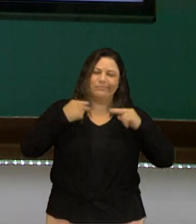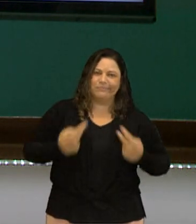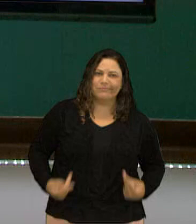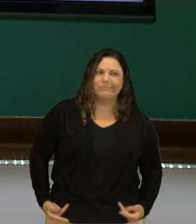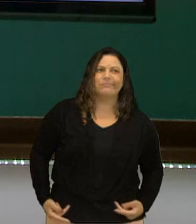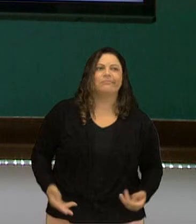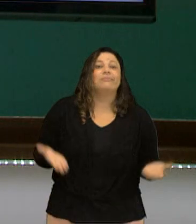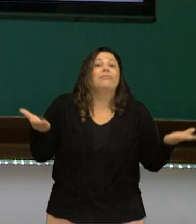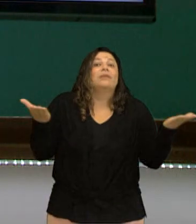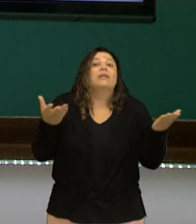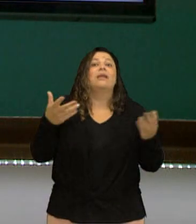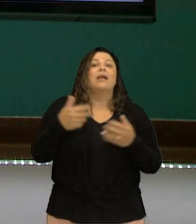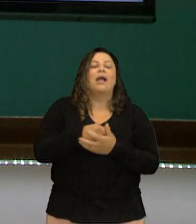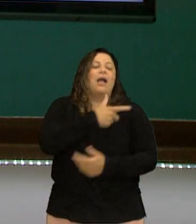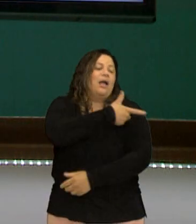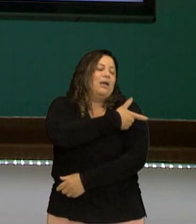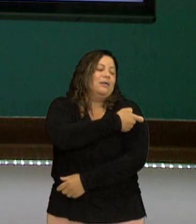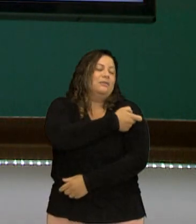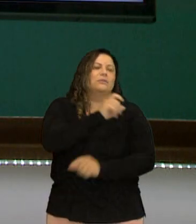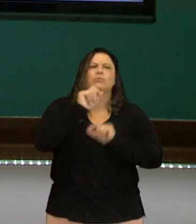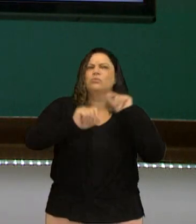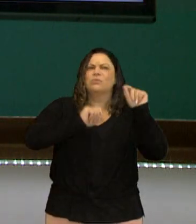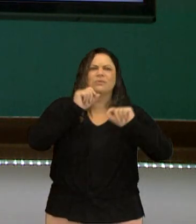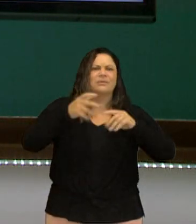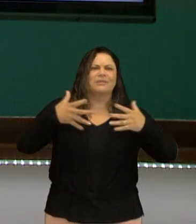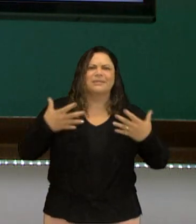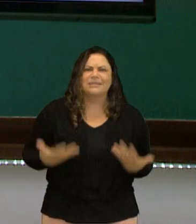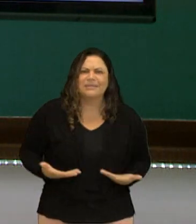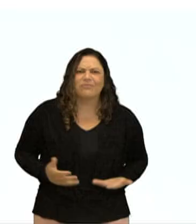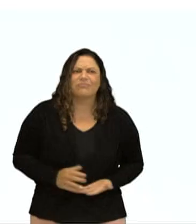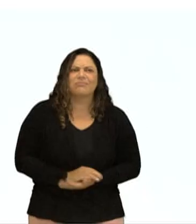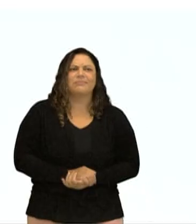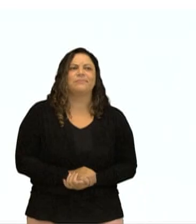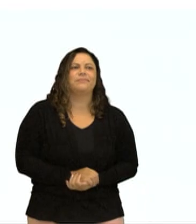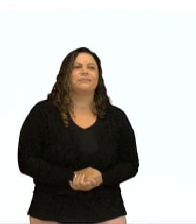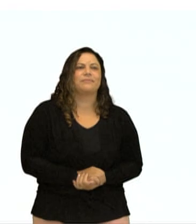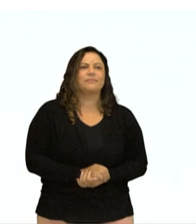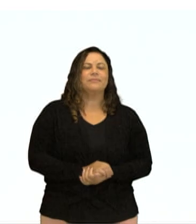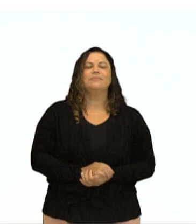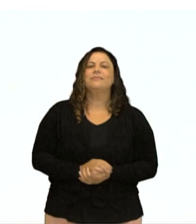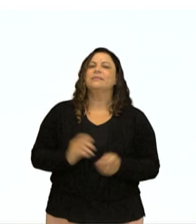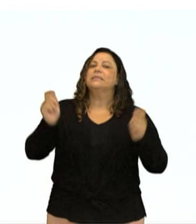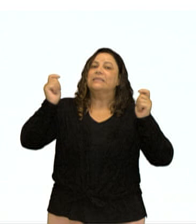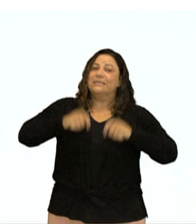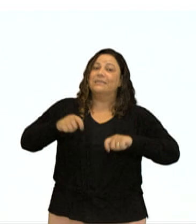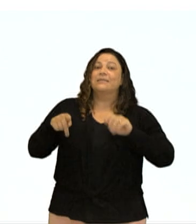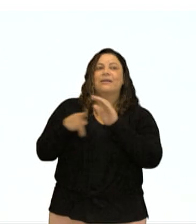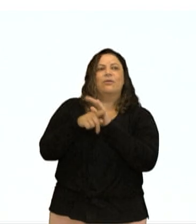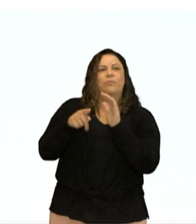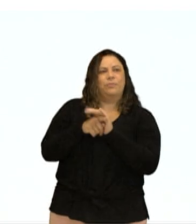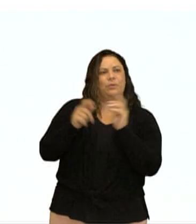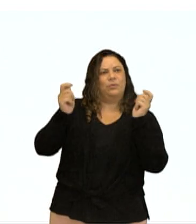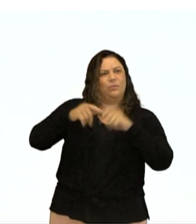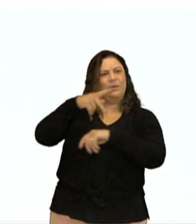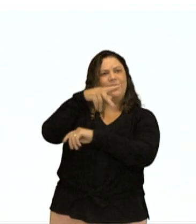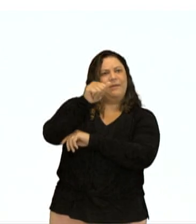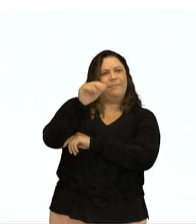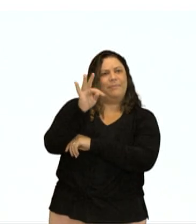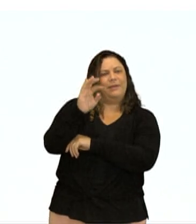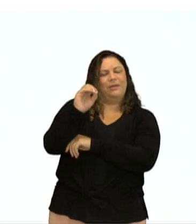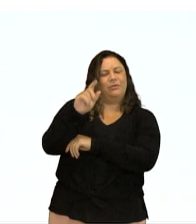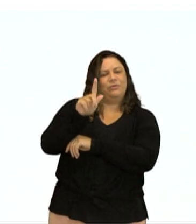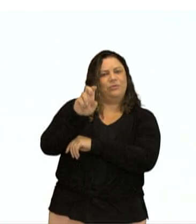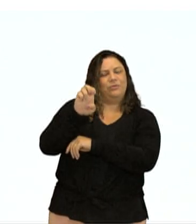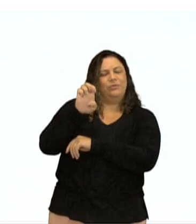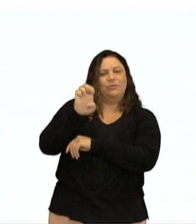as vacinas? O que são vacinas? São substâncias constituídas por agentes patogênicos. Então, na